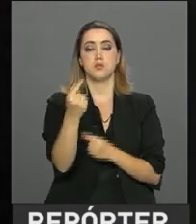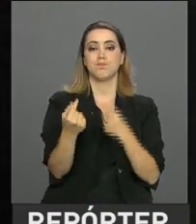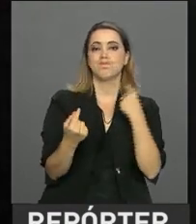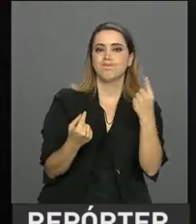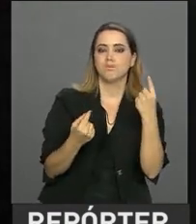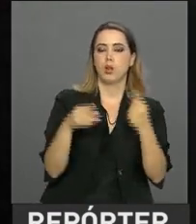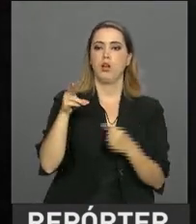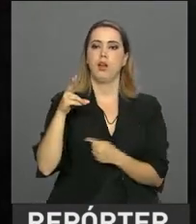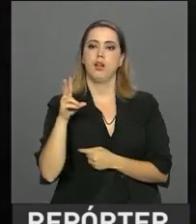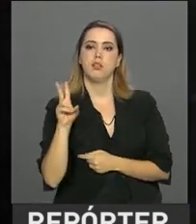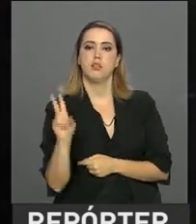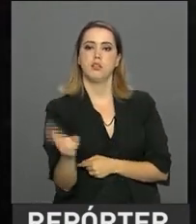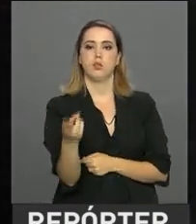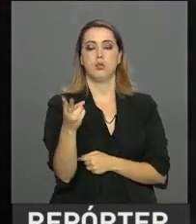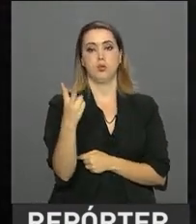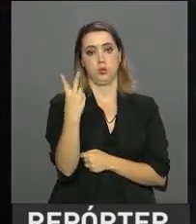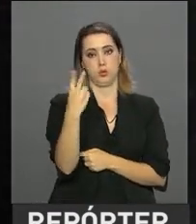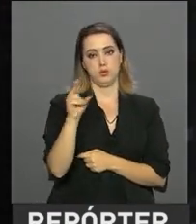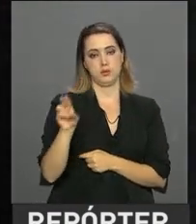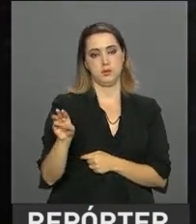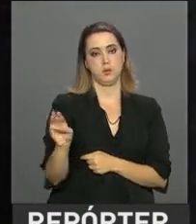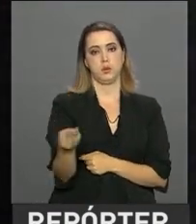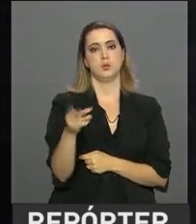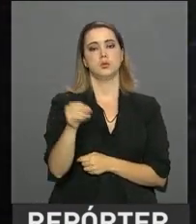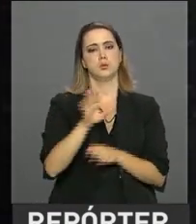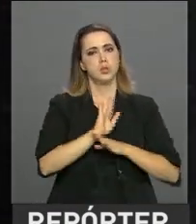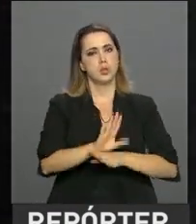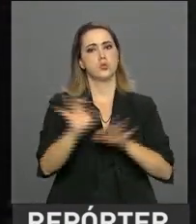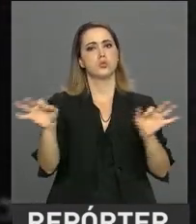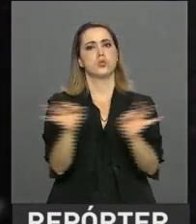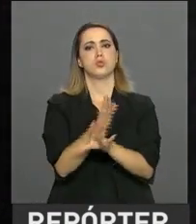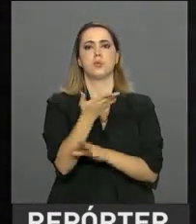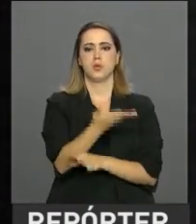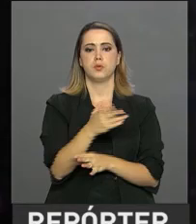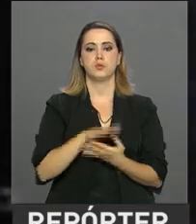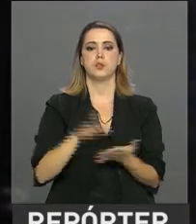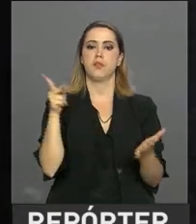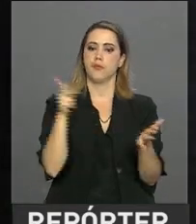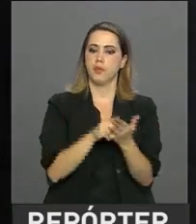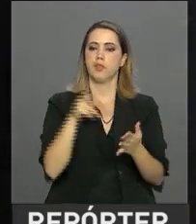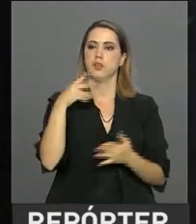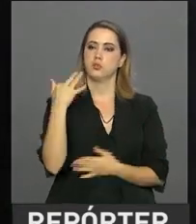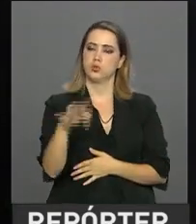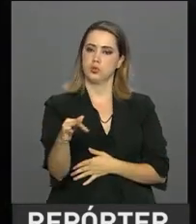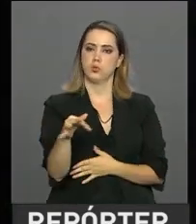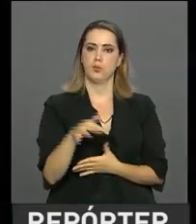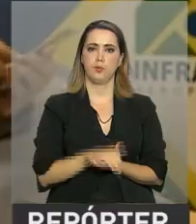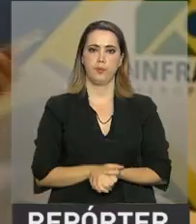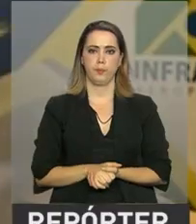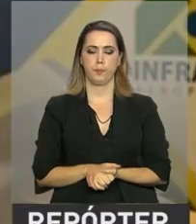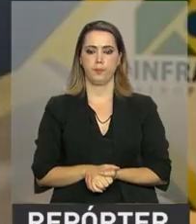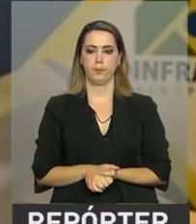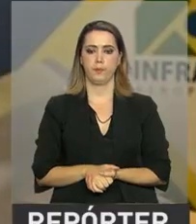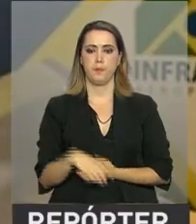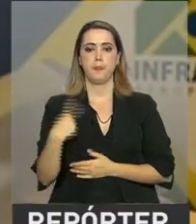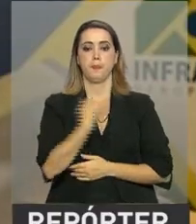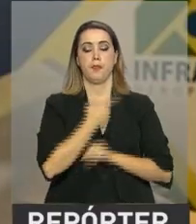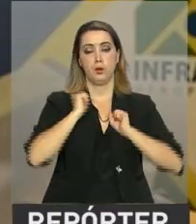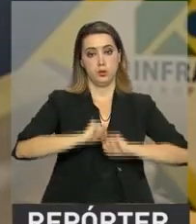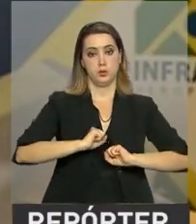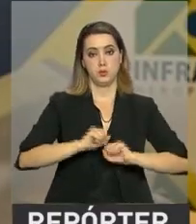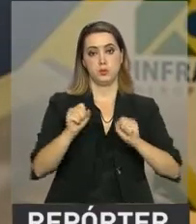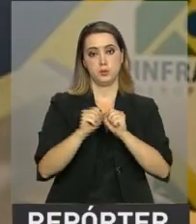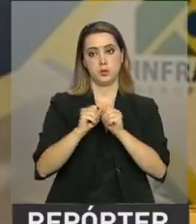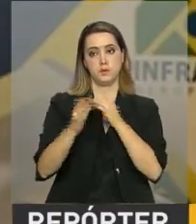cada 2 minutos. Ajude a acabar com isso. A verdade dói. Nós podemos fazer aqui